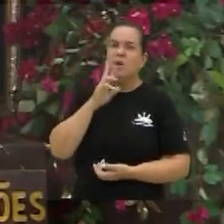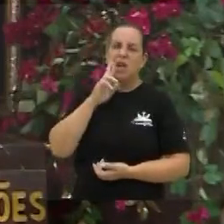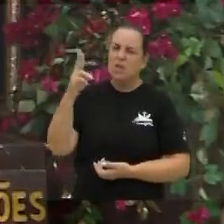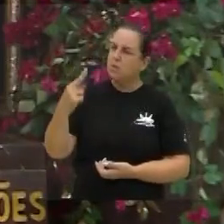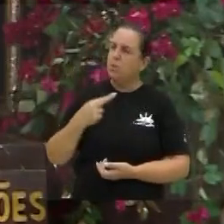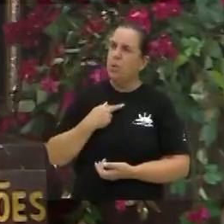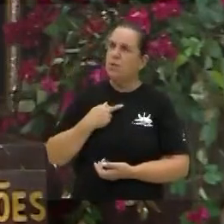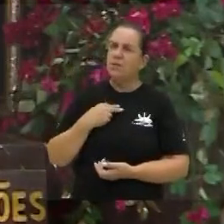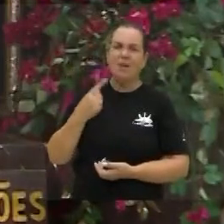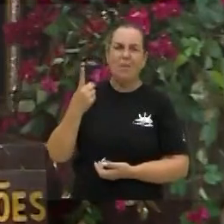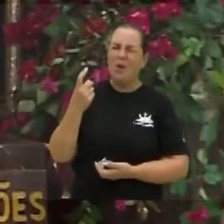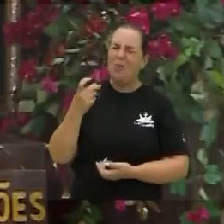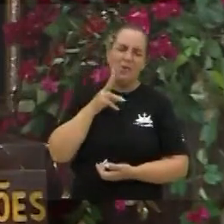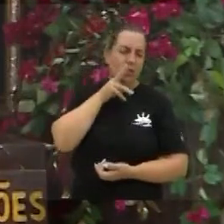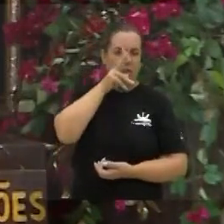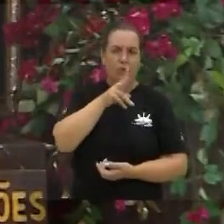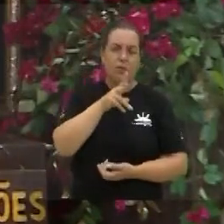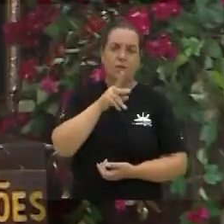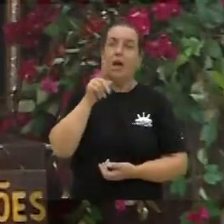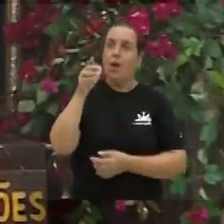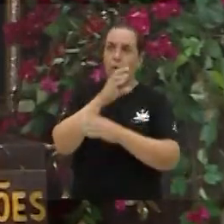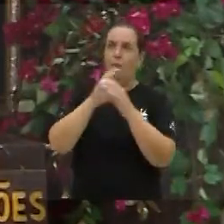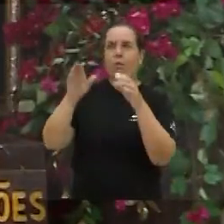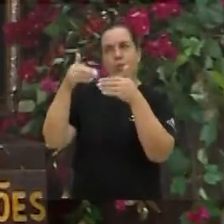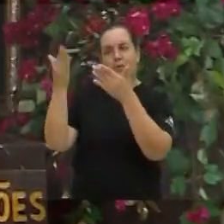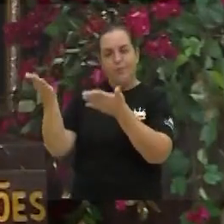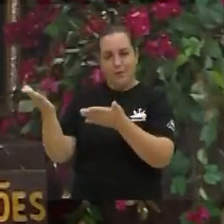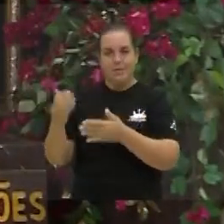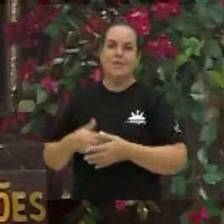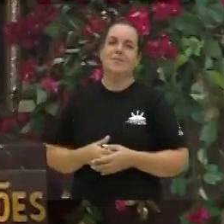resposta, minha única força, eu confio em vós.